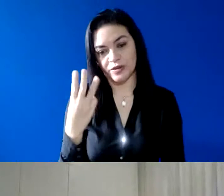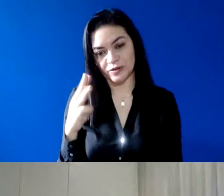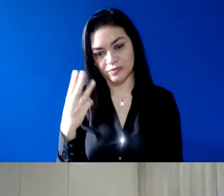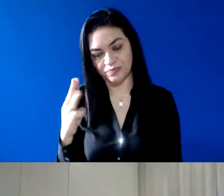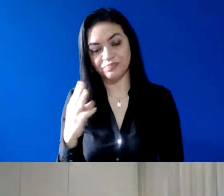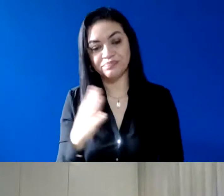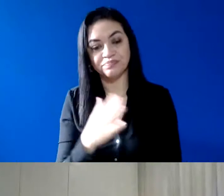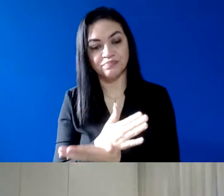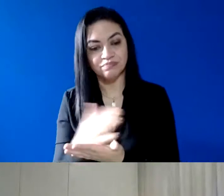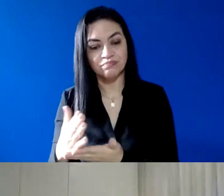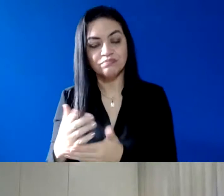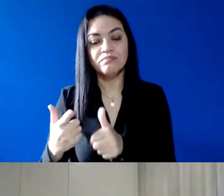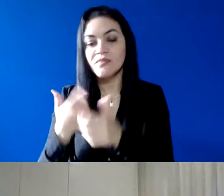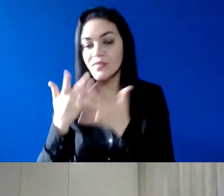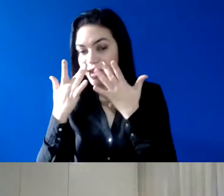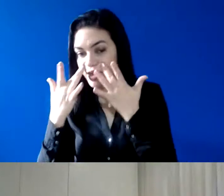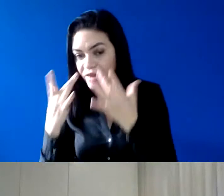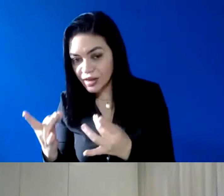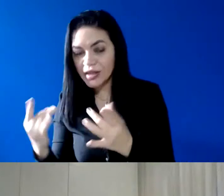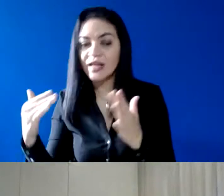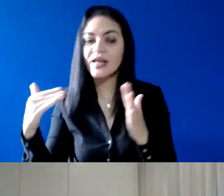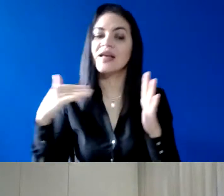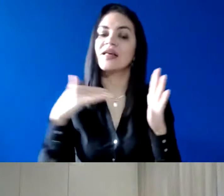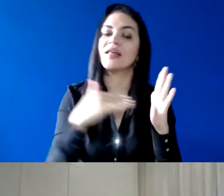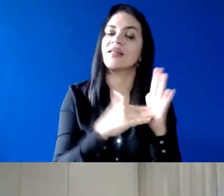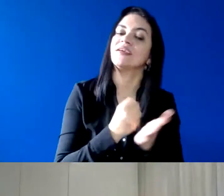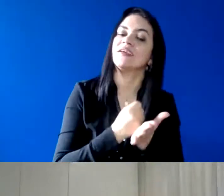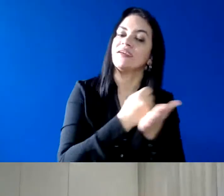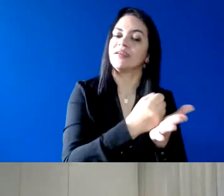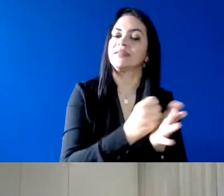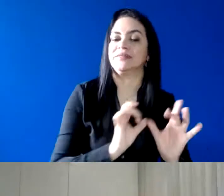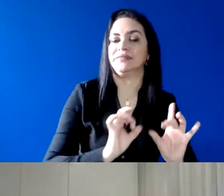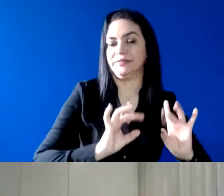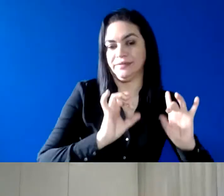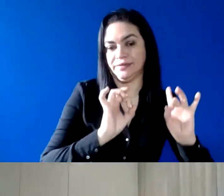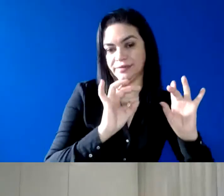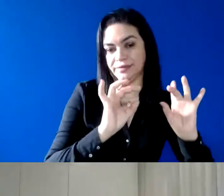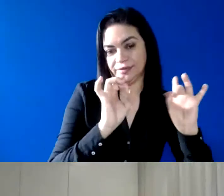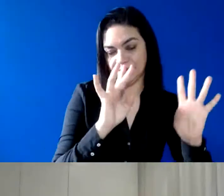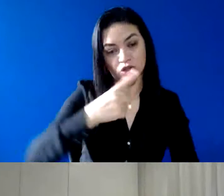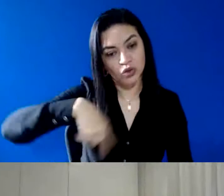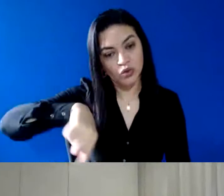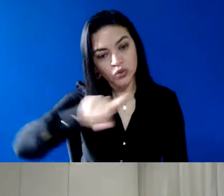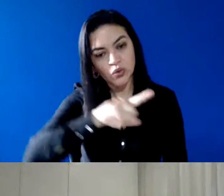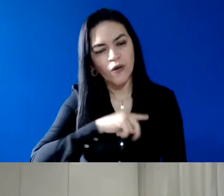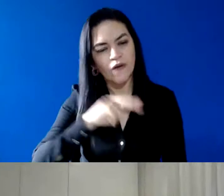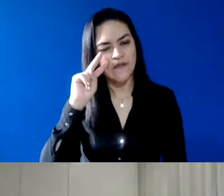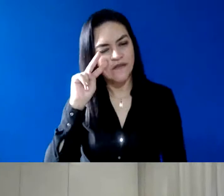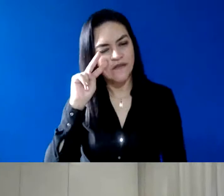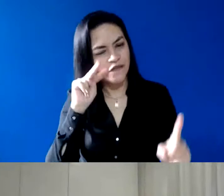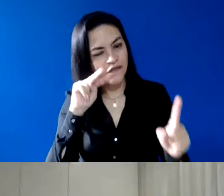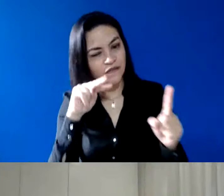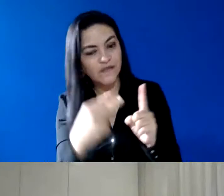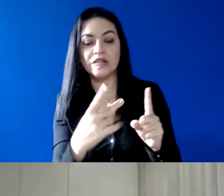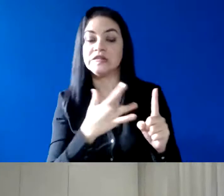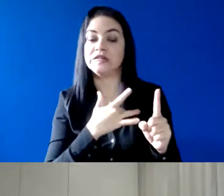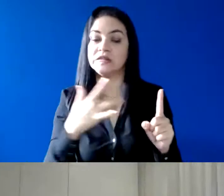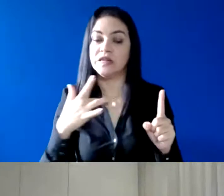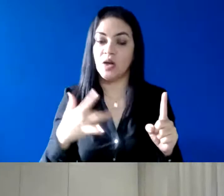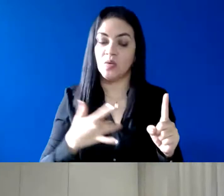a atenção primária até a assistência especializada, né? Porque a gente visa, enquanto saúde, enquanto